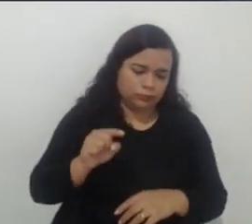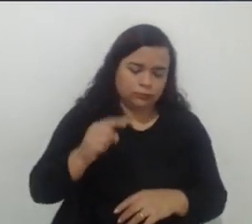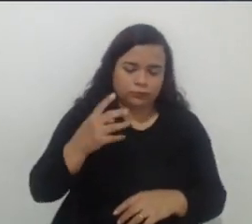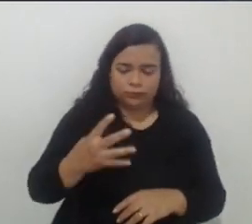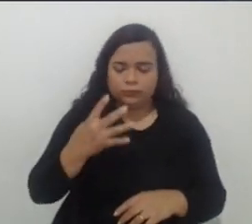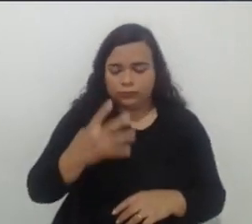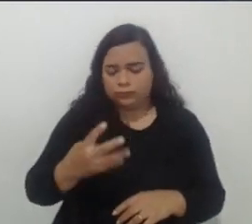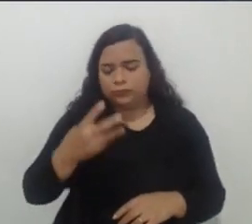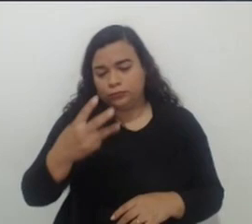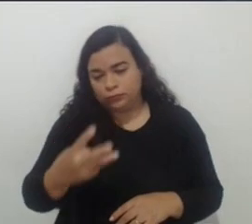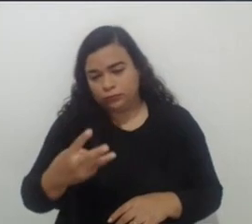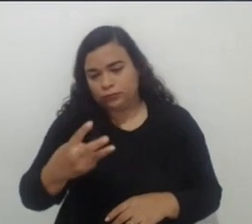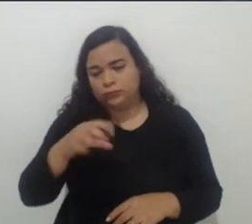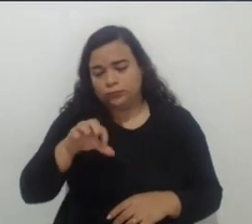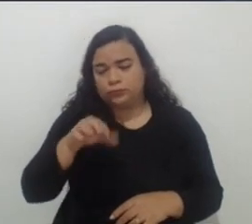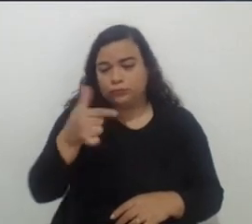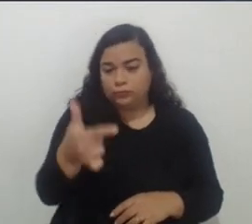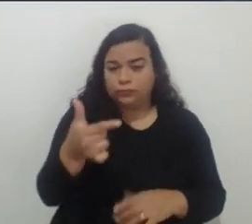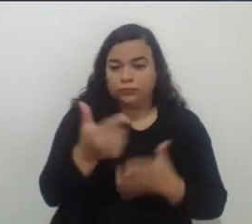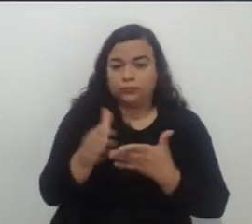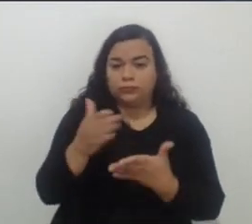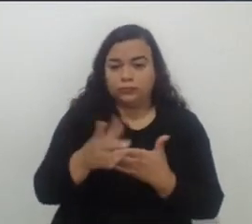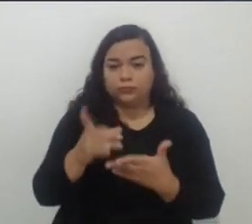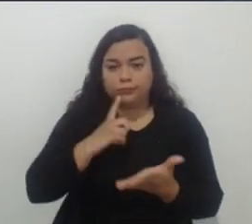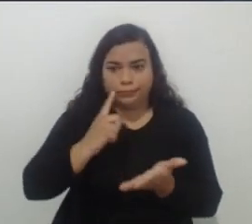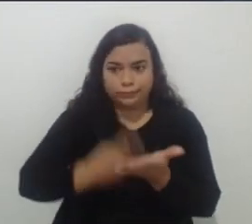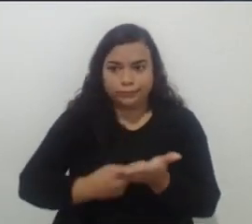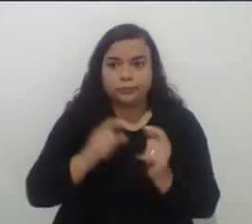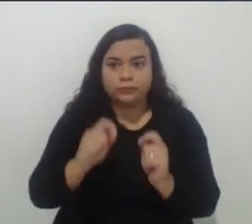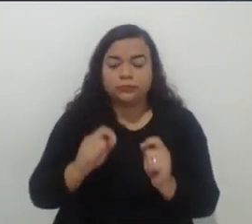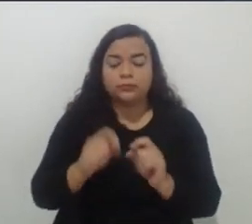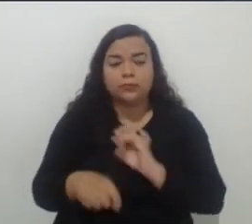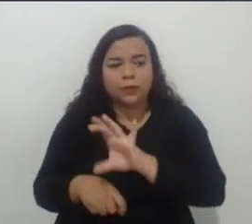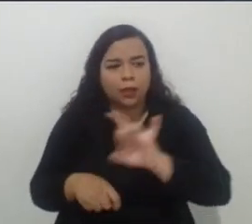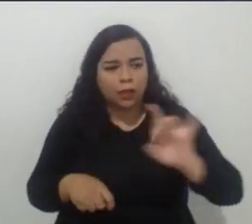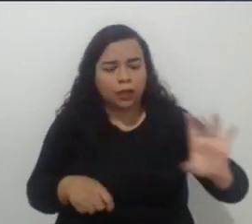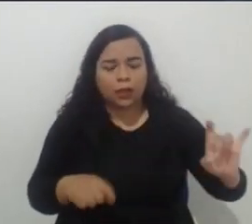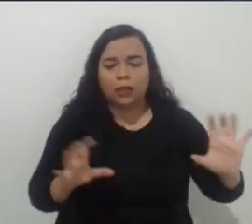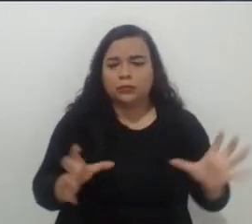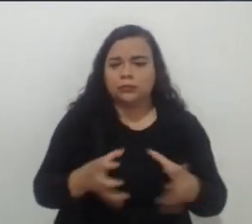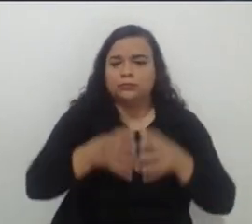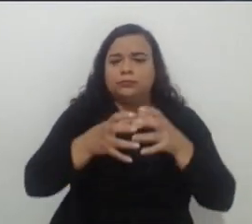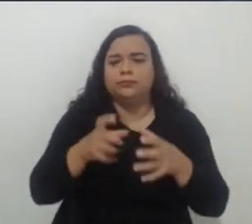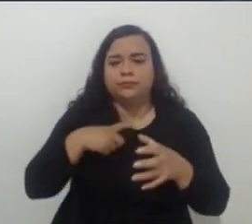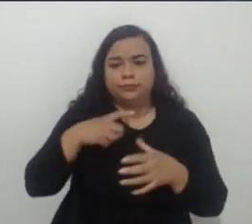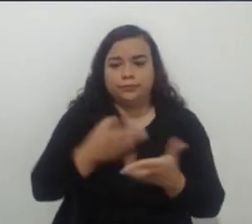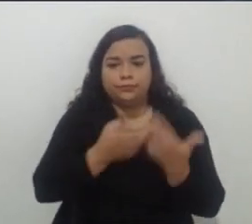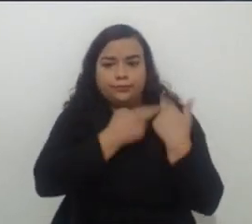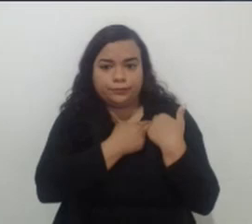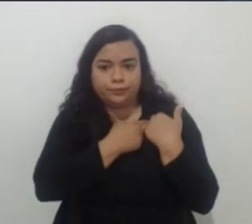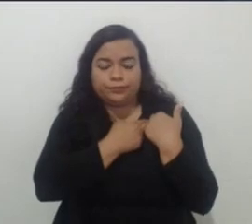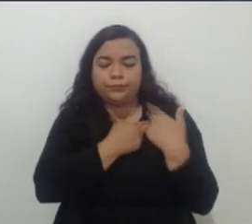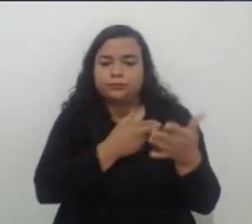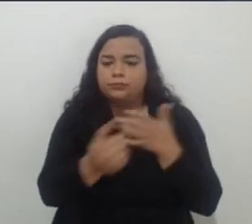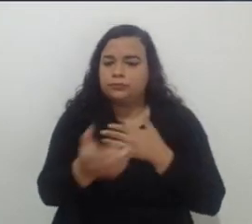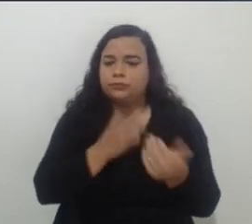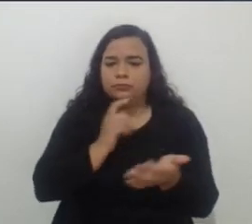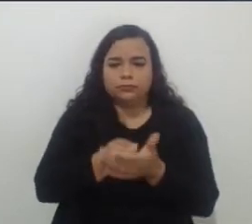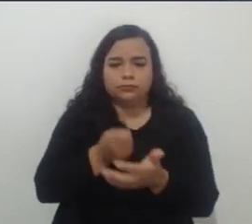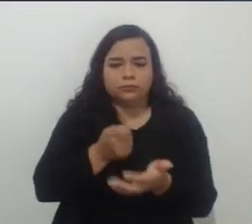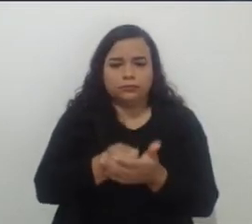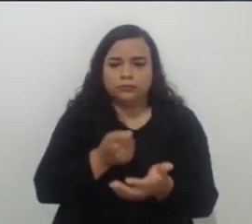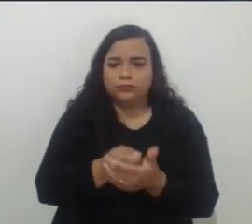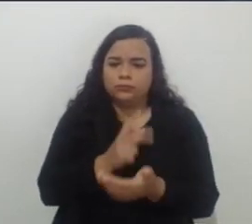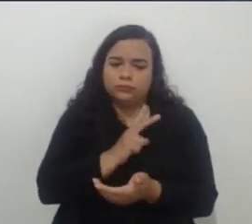1443/92, na qual restou consignado que cada parte envolvida ficaria responsável por quaisquer obrigações